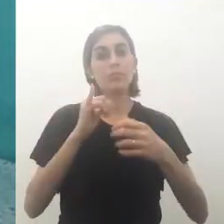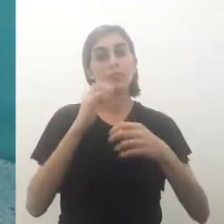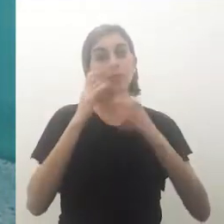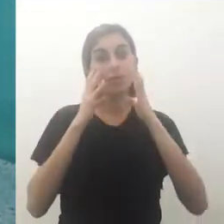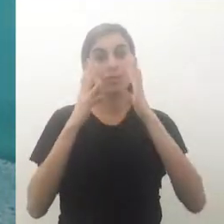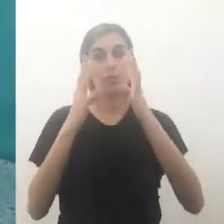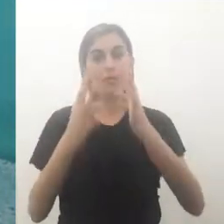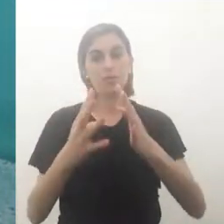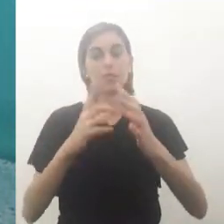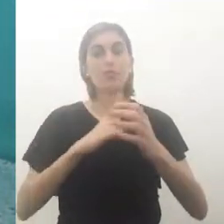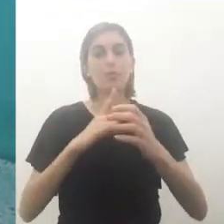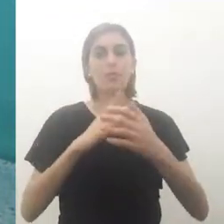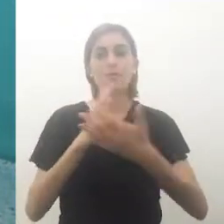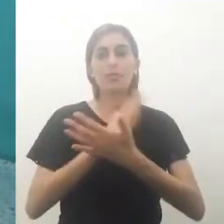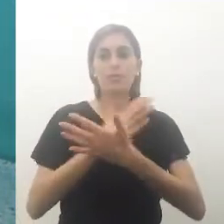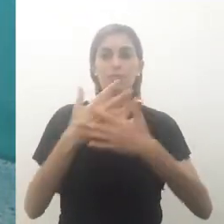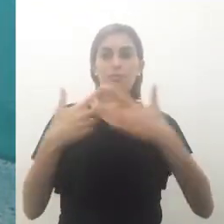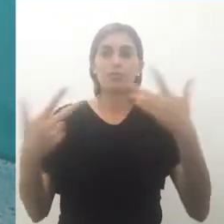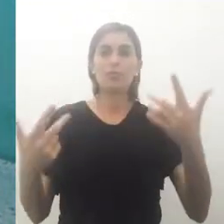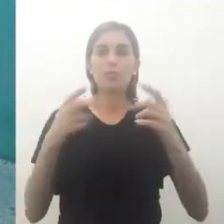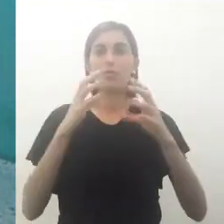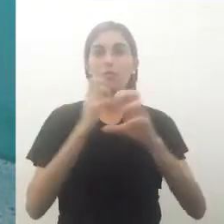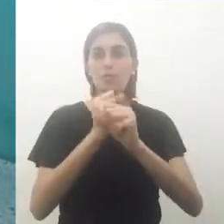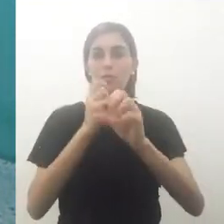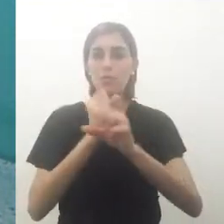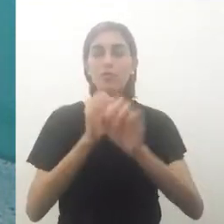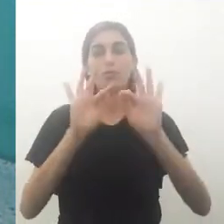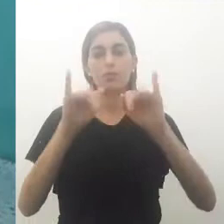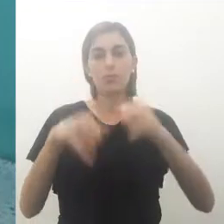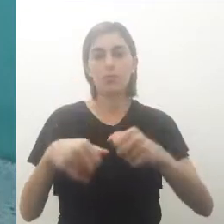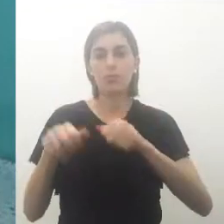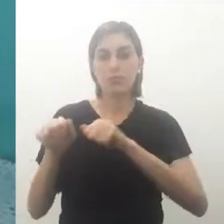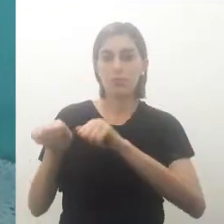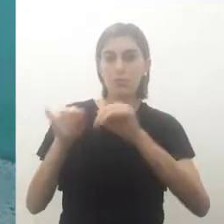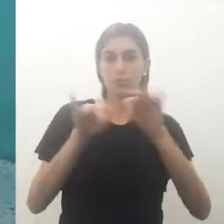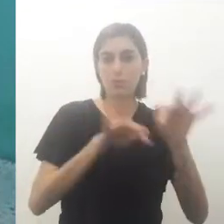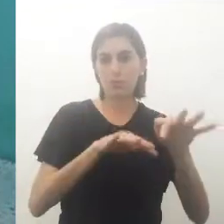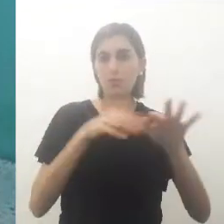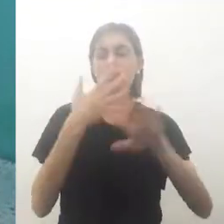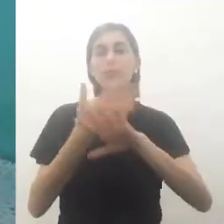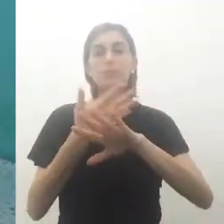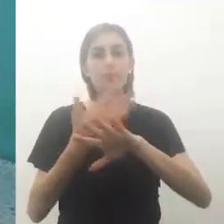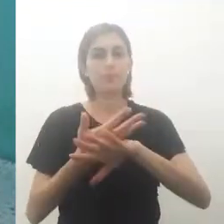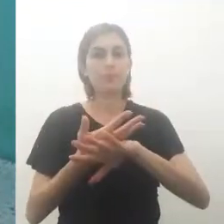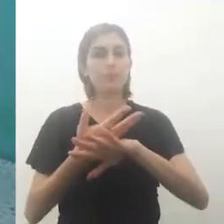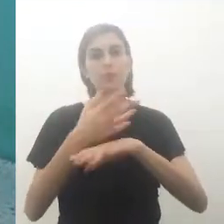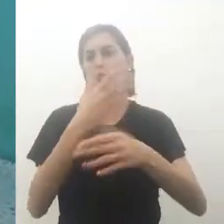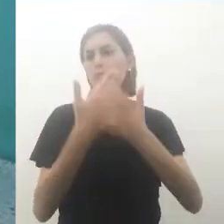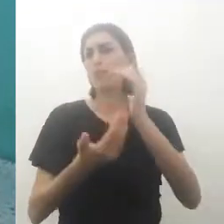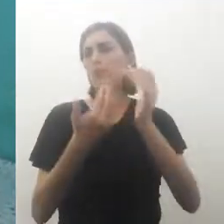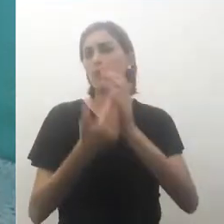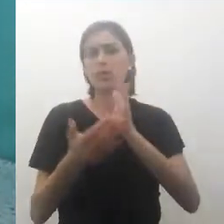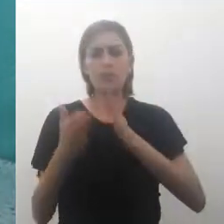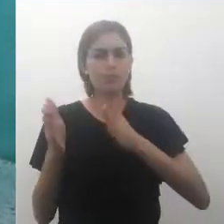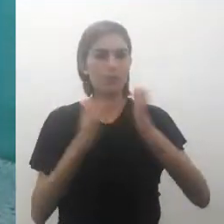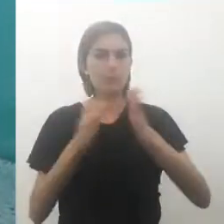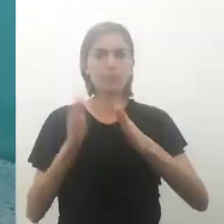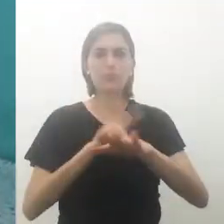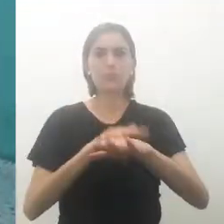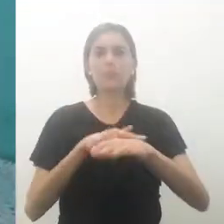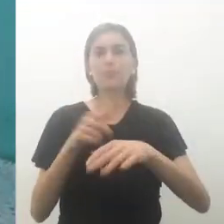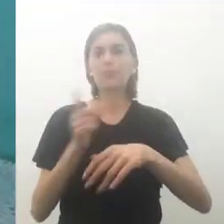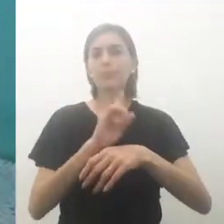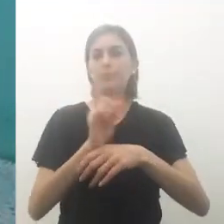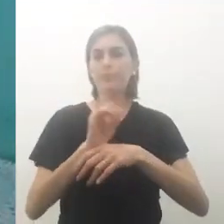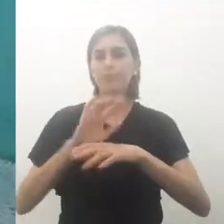coisa, a gente tem algumas atividades que valem nota ao final da semana e ao final da disciplina. Não percam esses prazos para não se